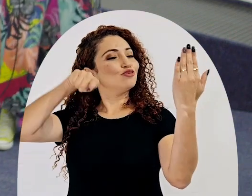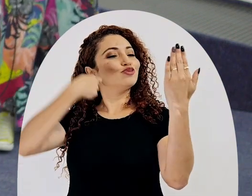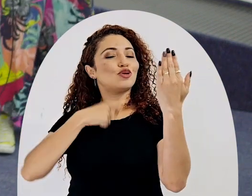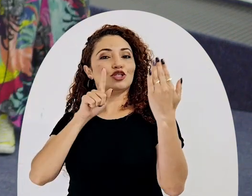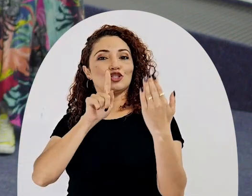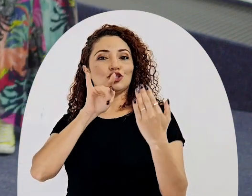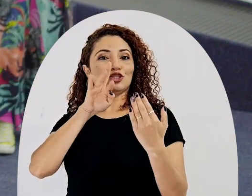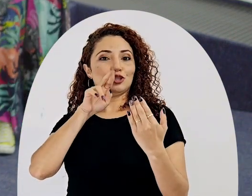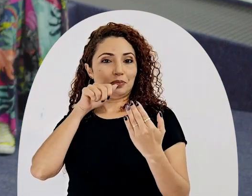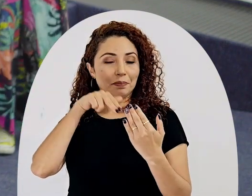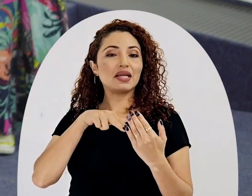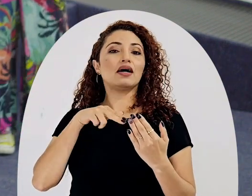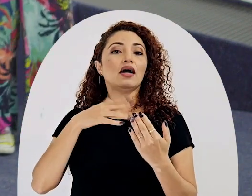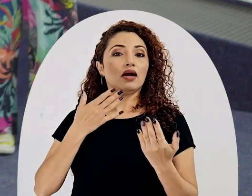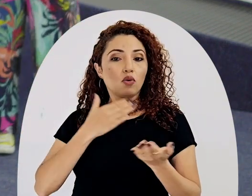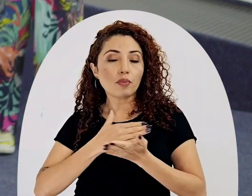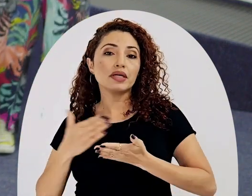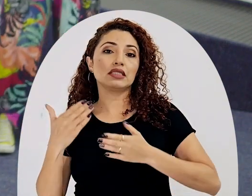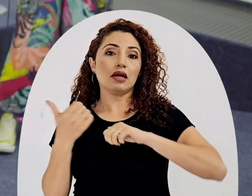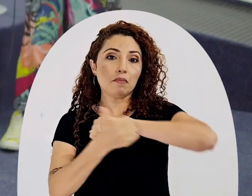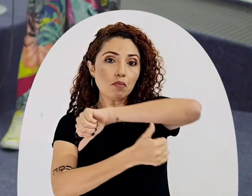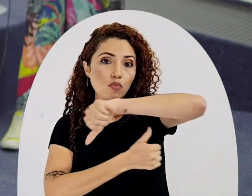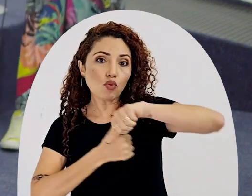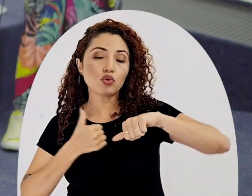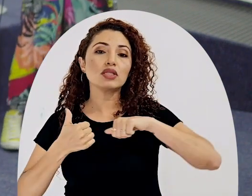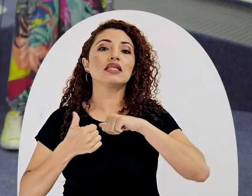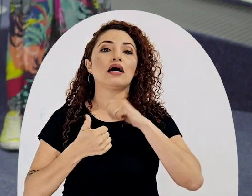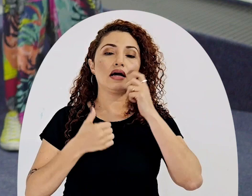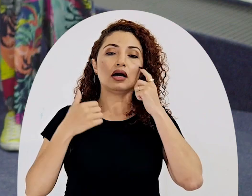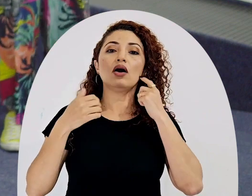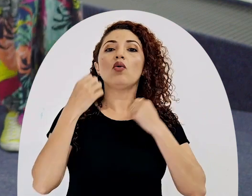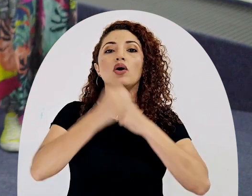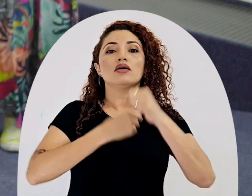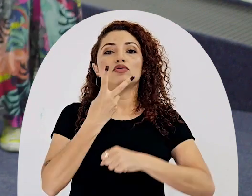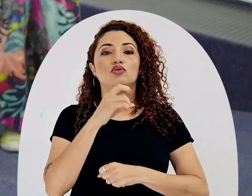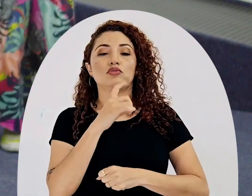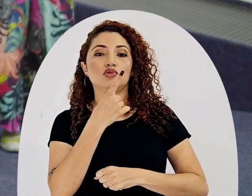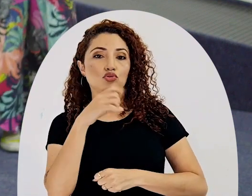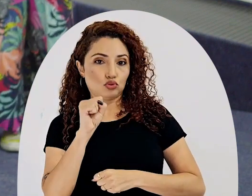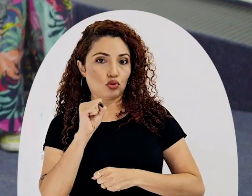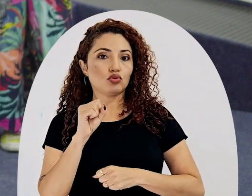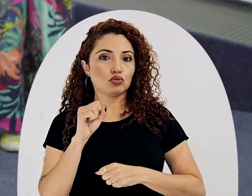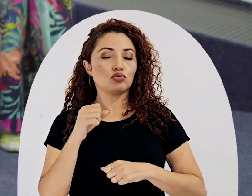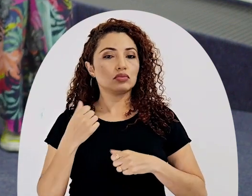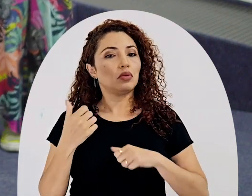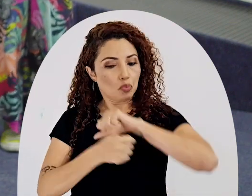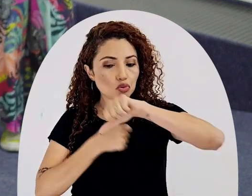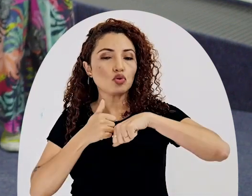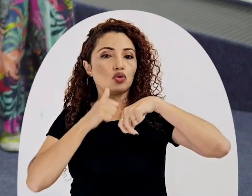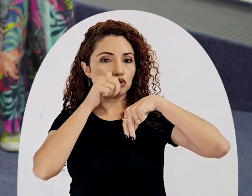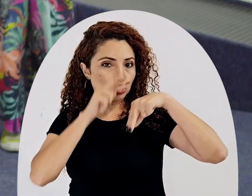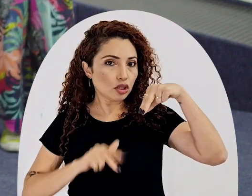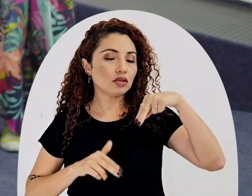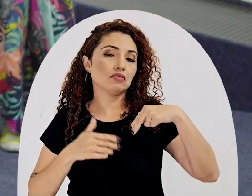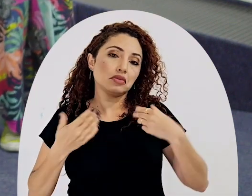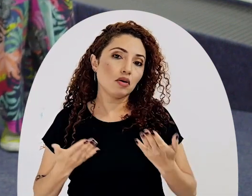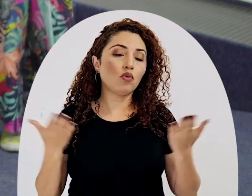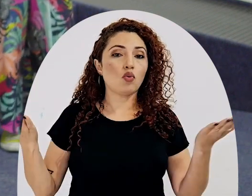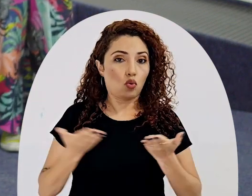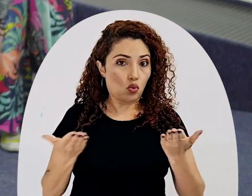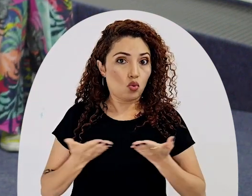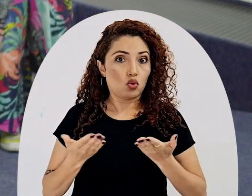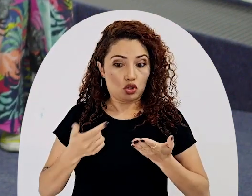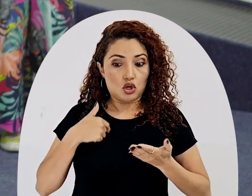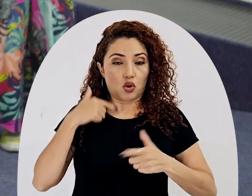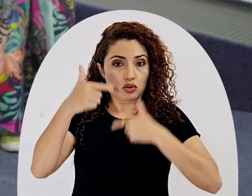2018. Foi quando eu fiz a mudança de nome e gênero. E hoje, né, eu trabalho nessa área de diversidade